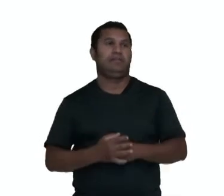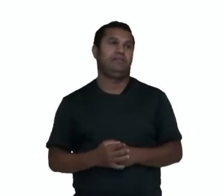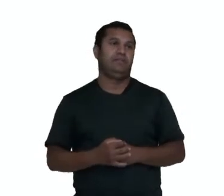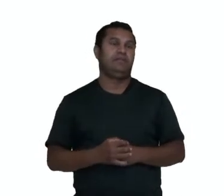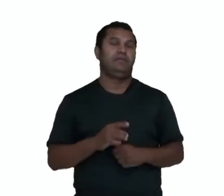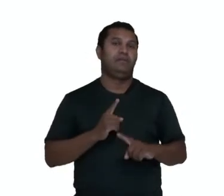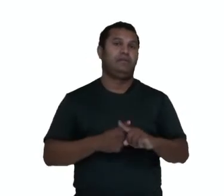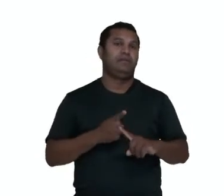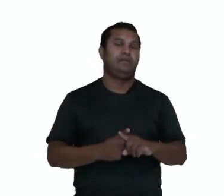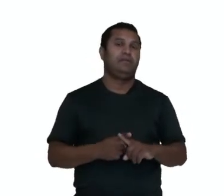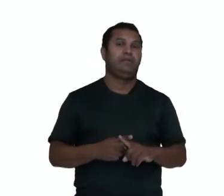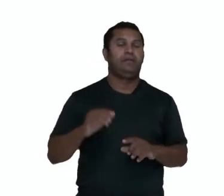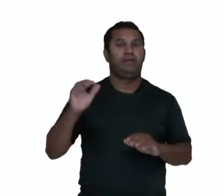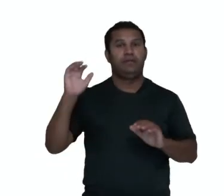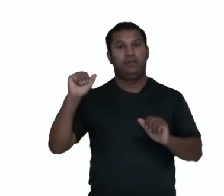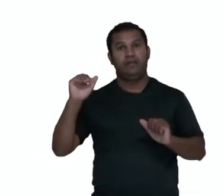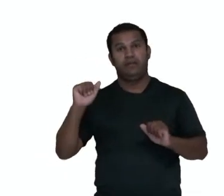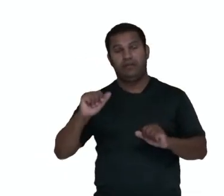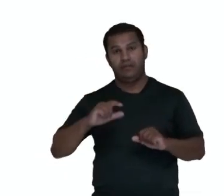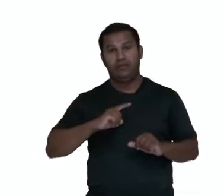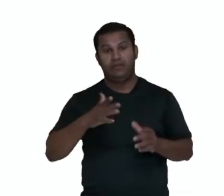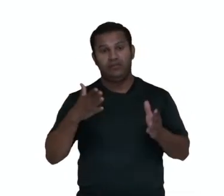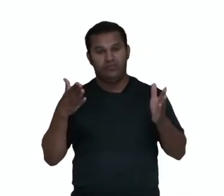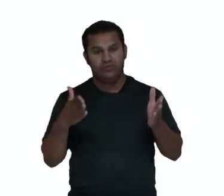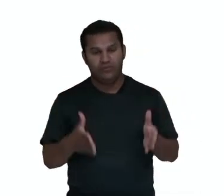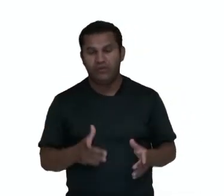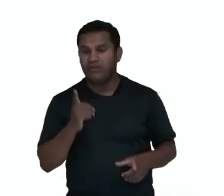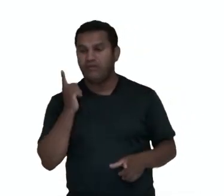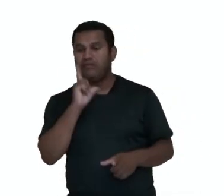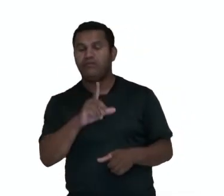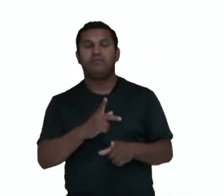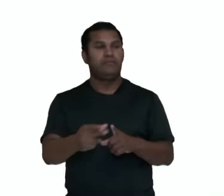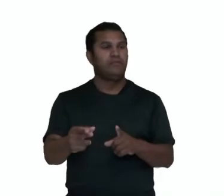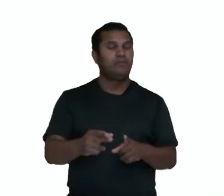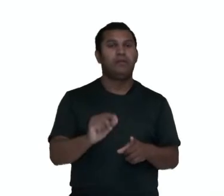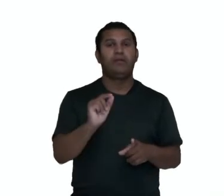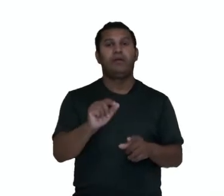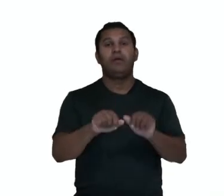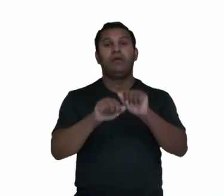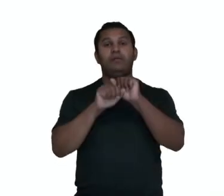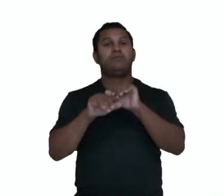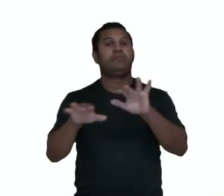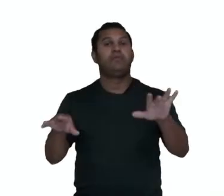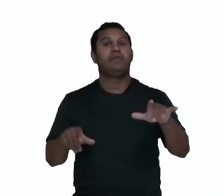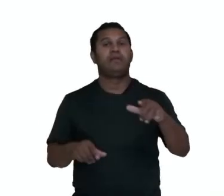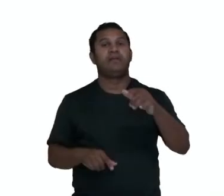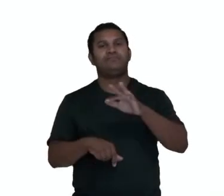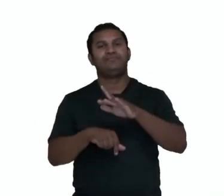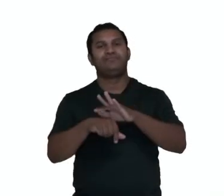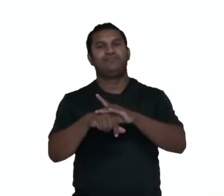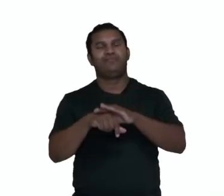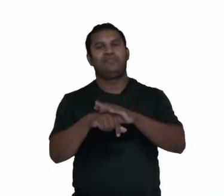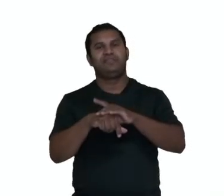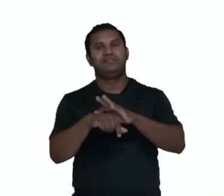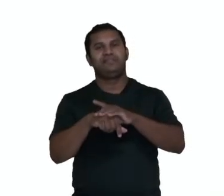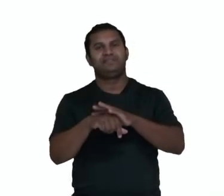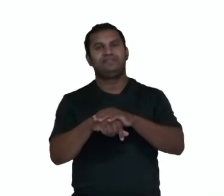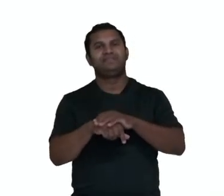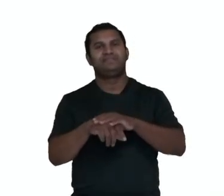um surto de varíola vai dizimar mais de 50% da população. Outra questão